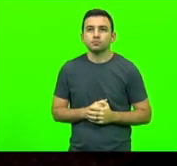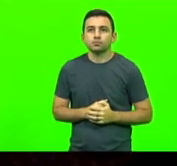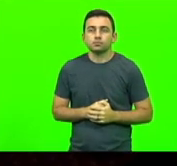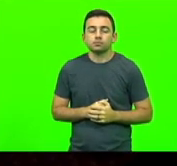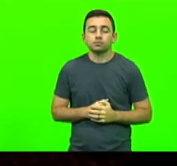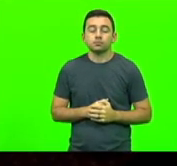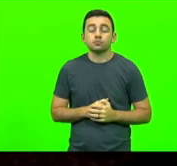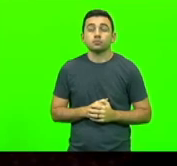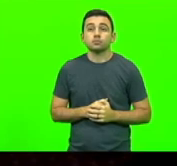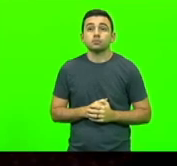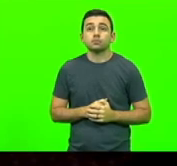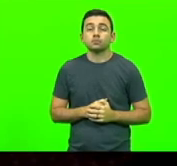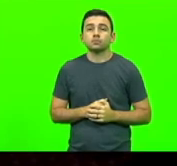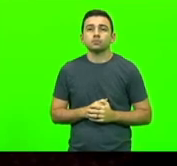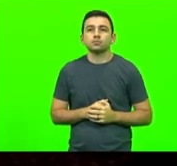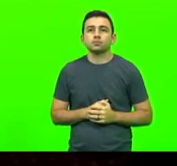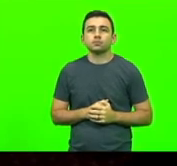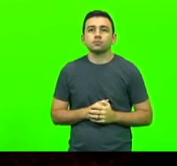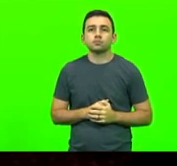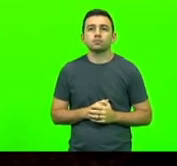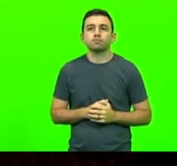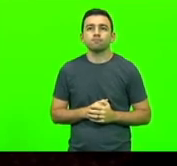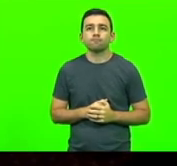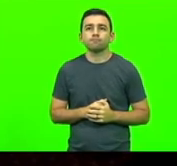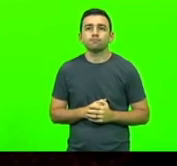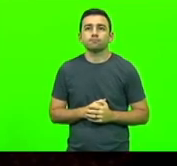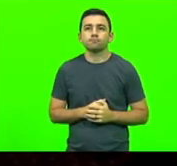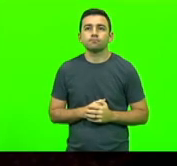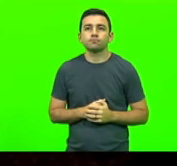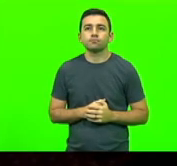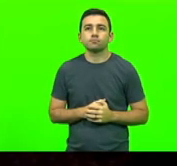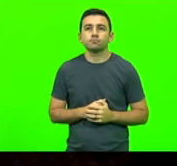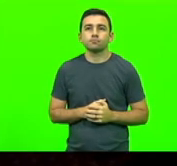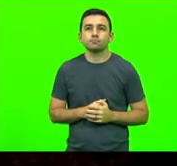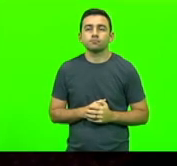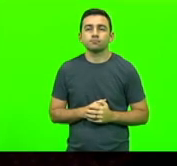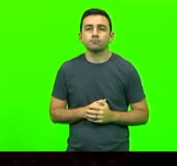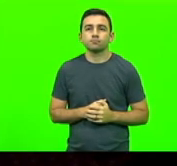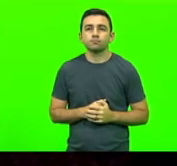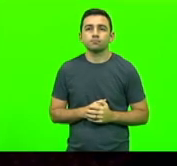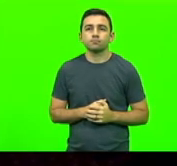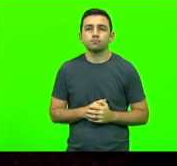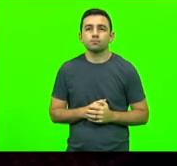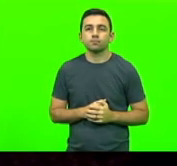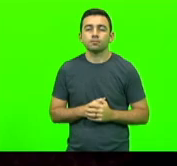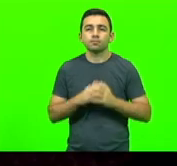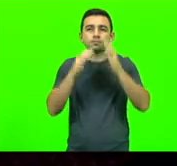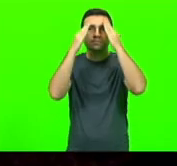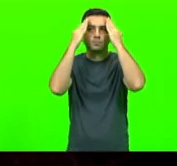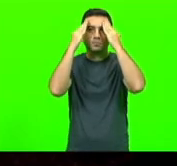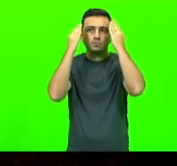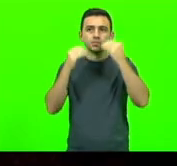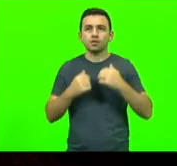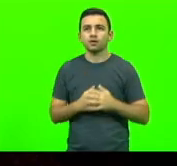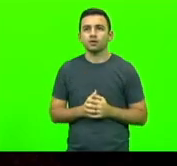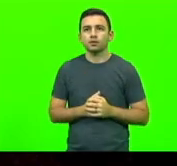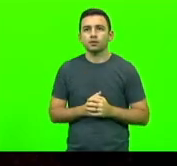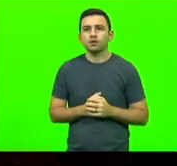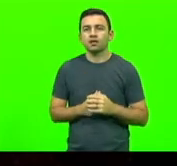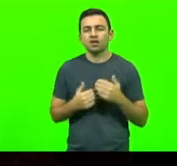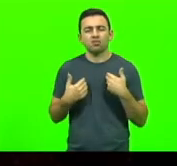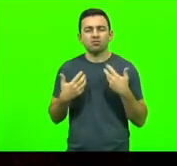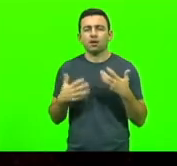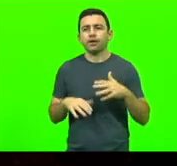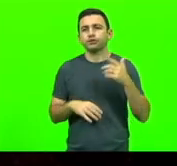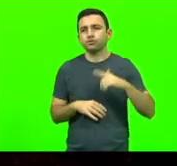Presidente. Com a palavra, presidente, deputado Zé Milton. Não quero aqui ser